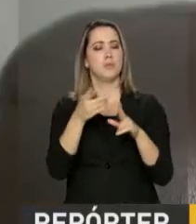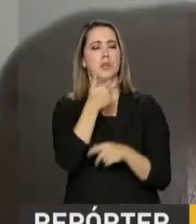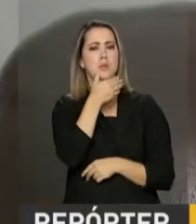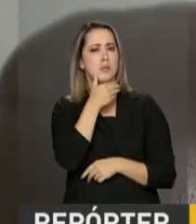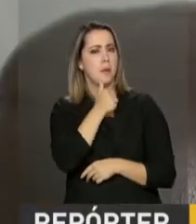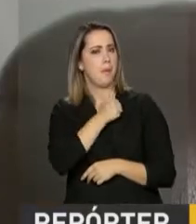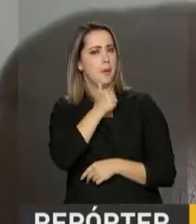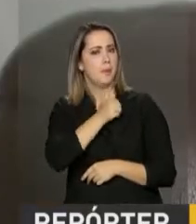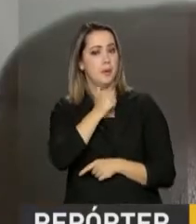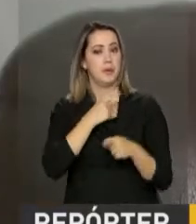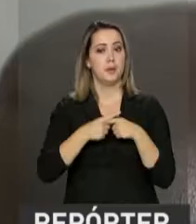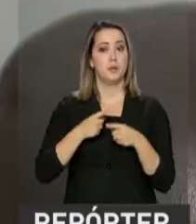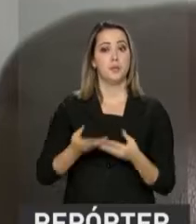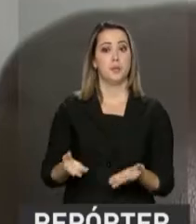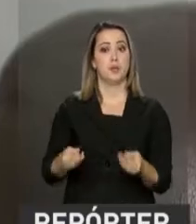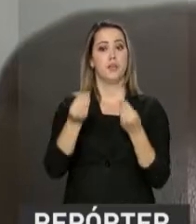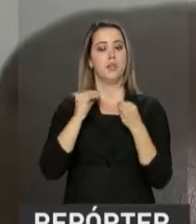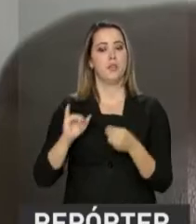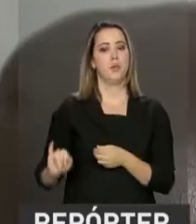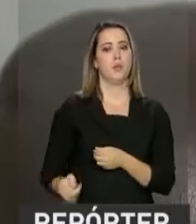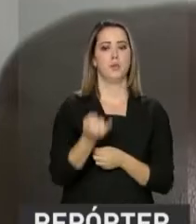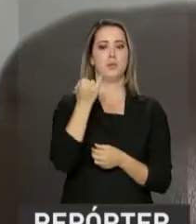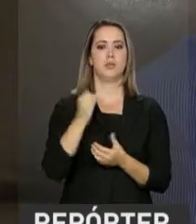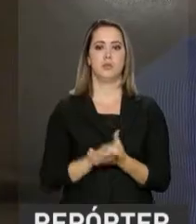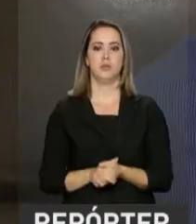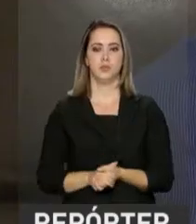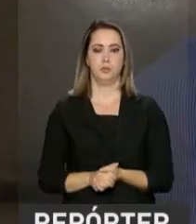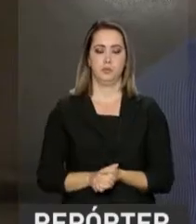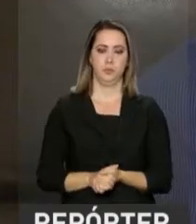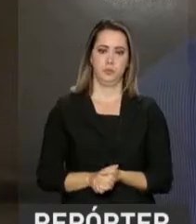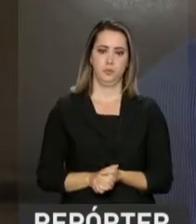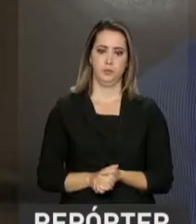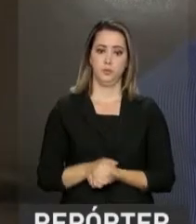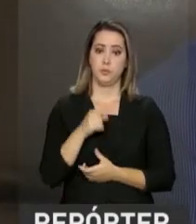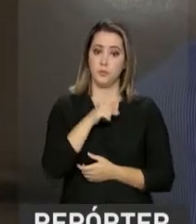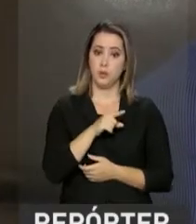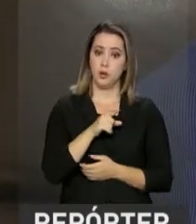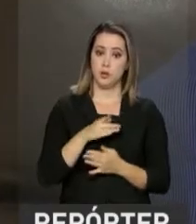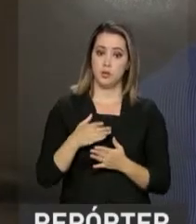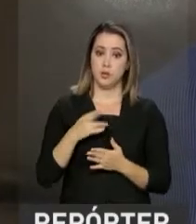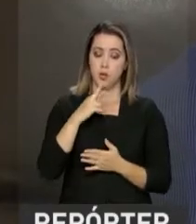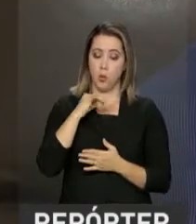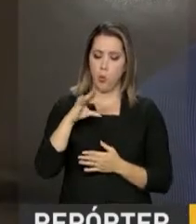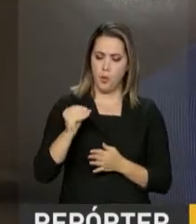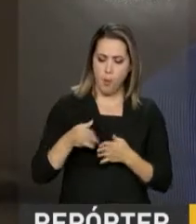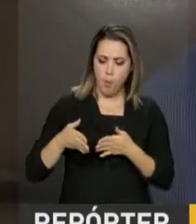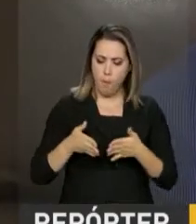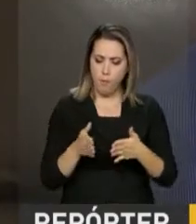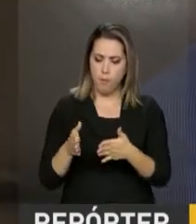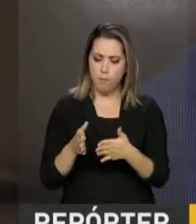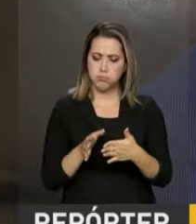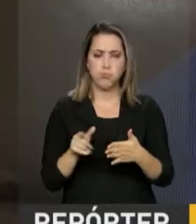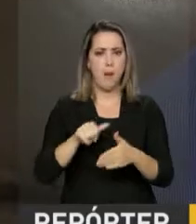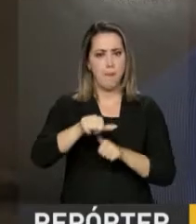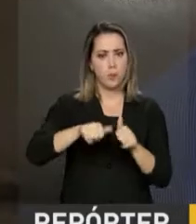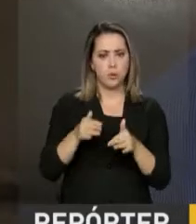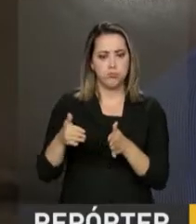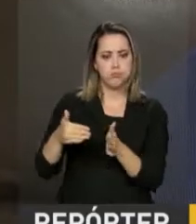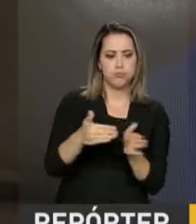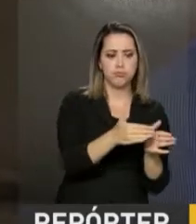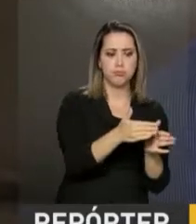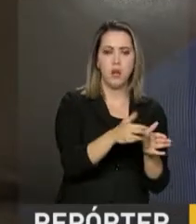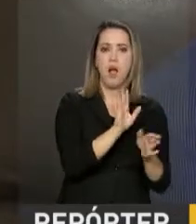ela, a água vai trazer oportunidades para a região. Essa transposição, ela, além de estar beneficiando